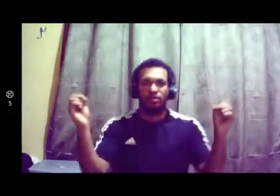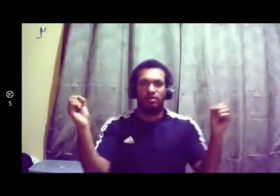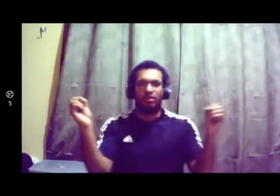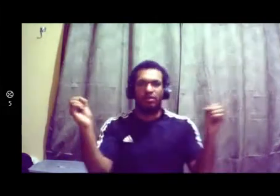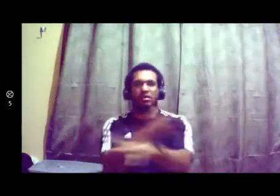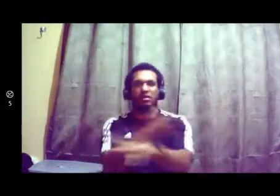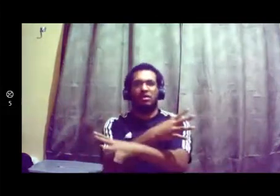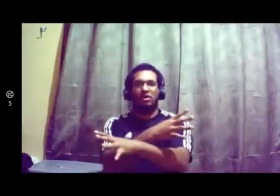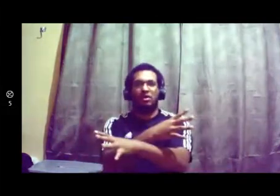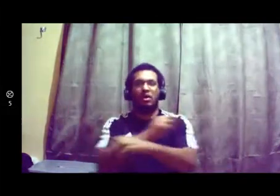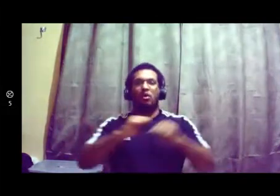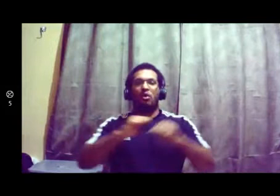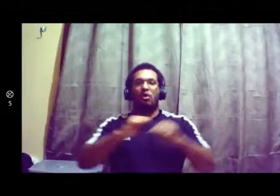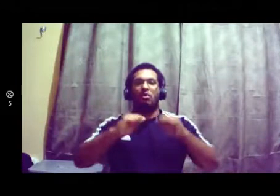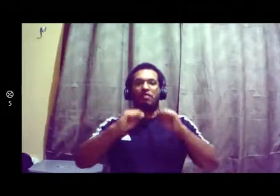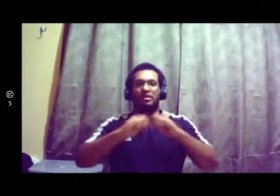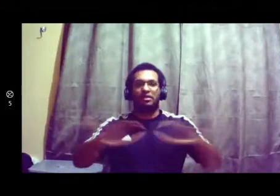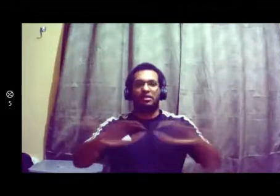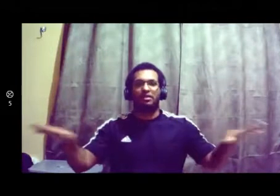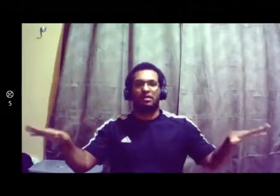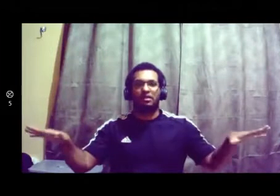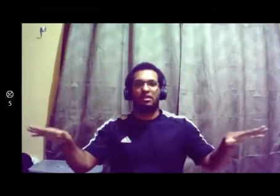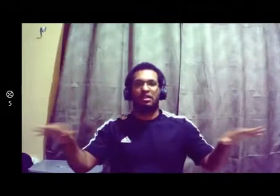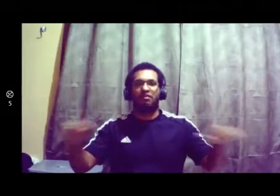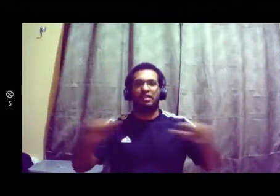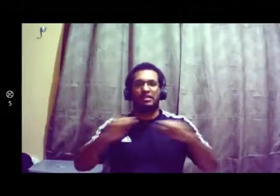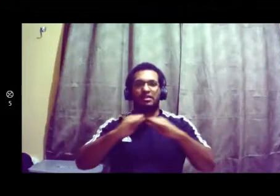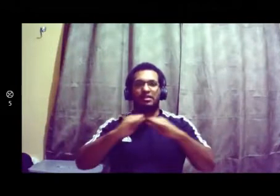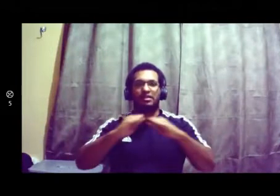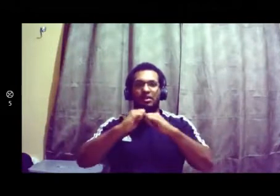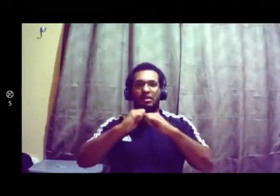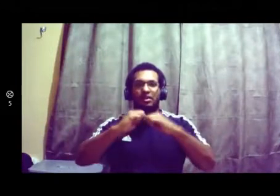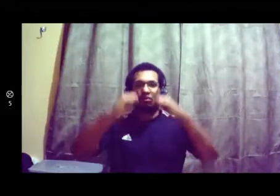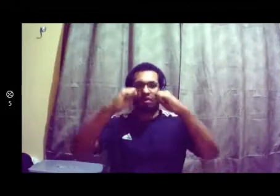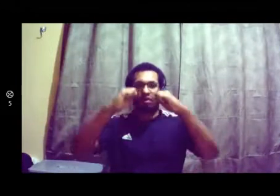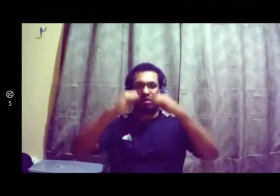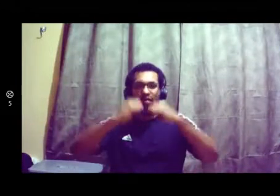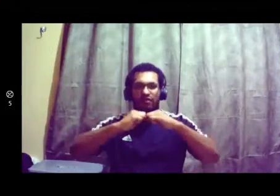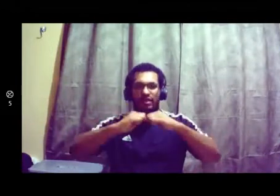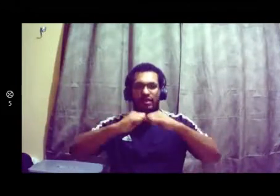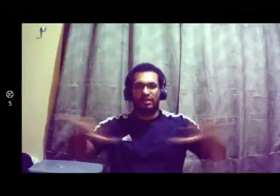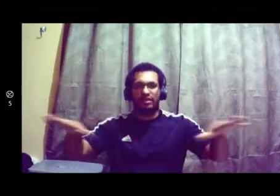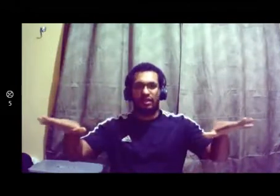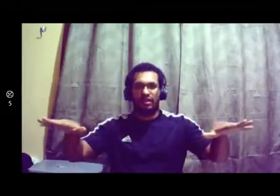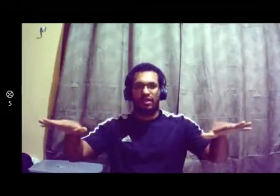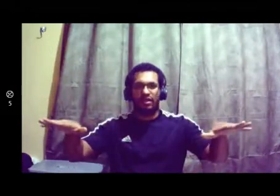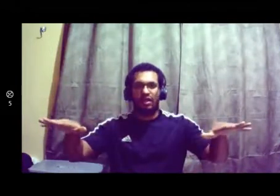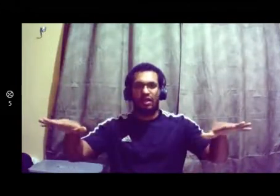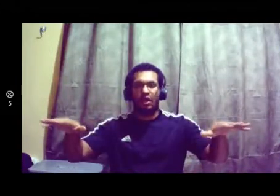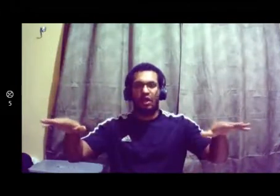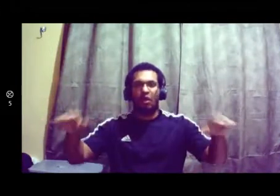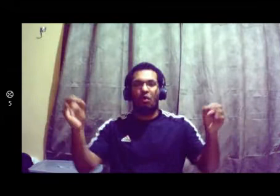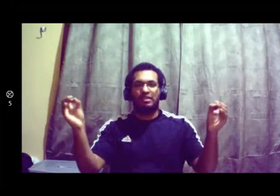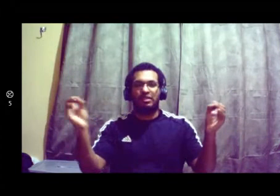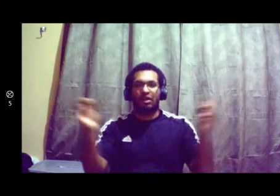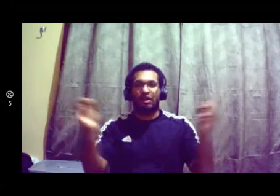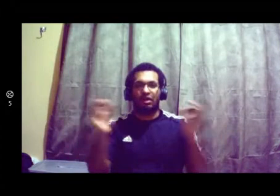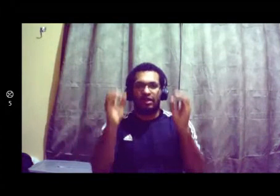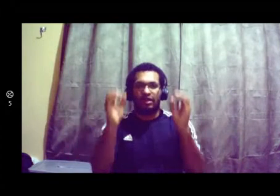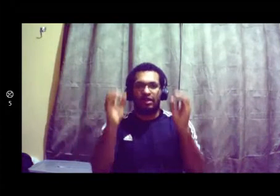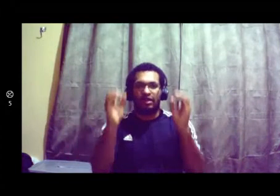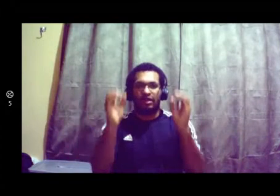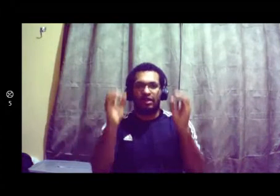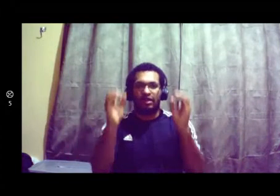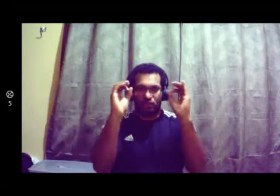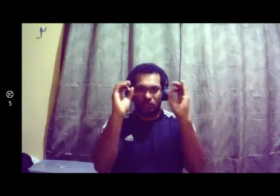mãos, ou faz assim e faz assim, ó. Então com a mão aberta faz assim, ou faz assim, ó.